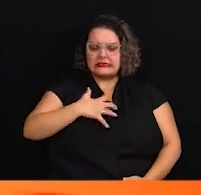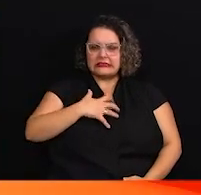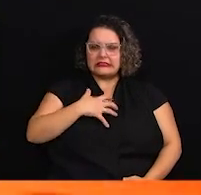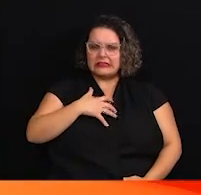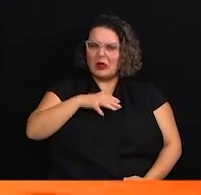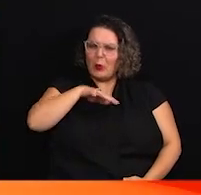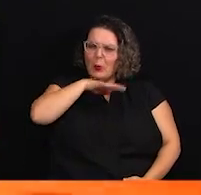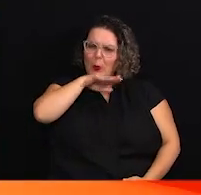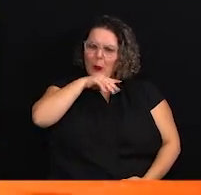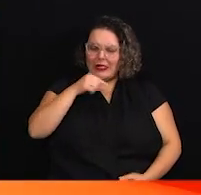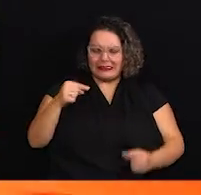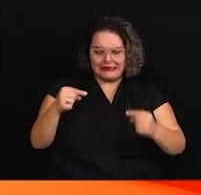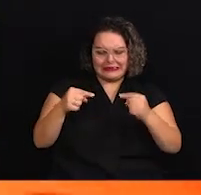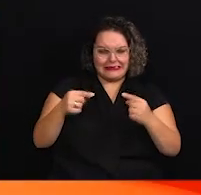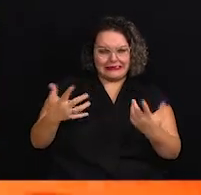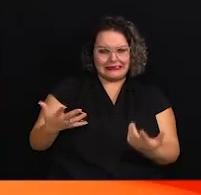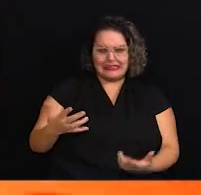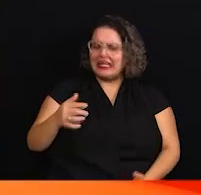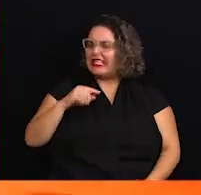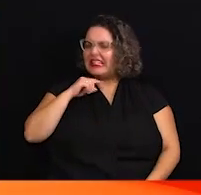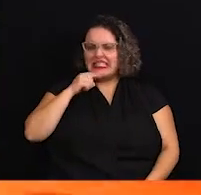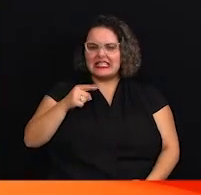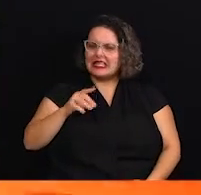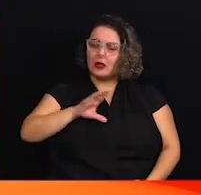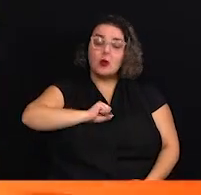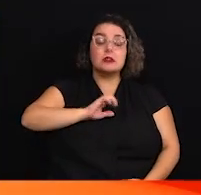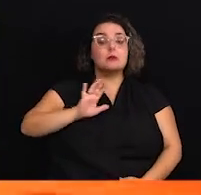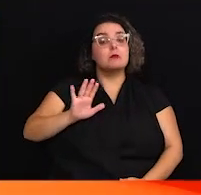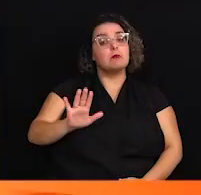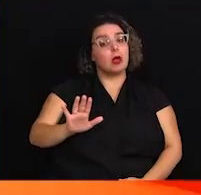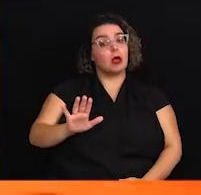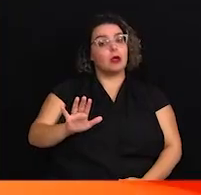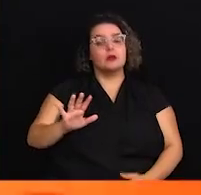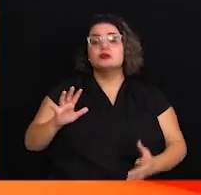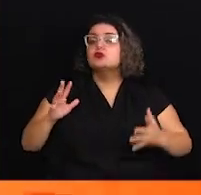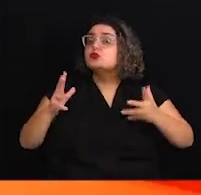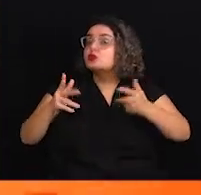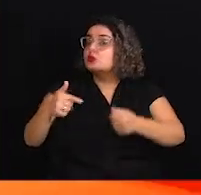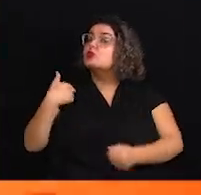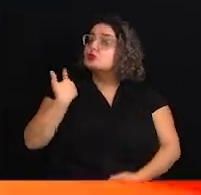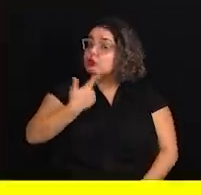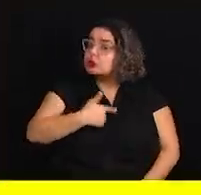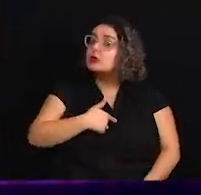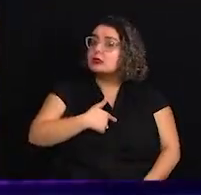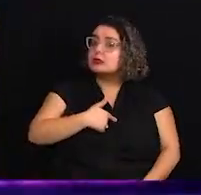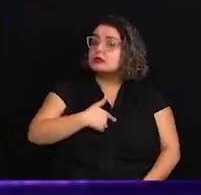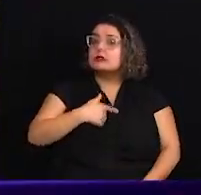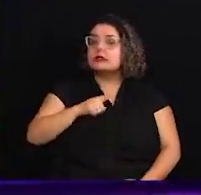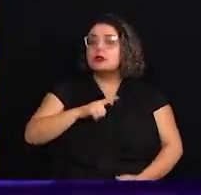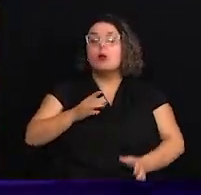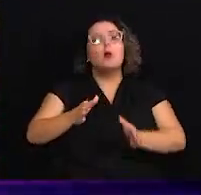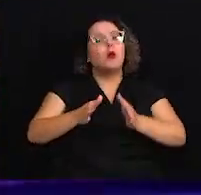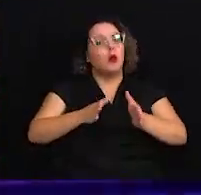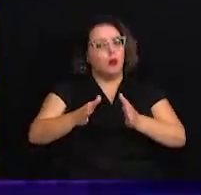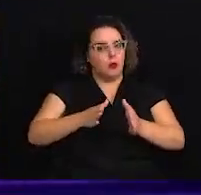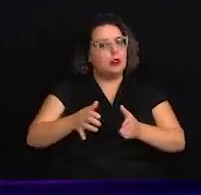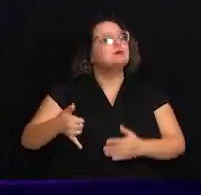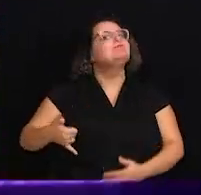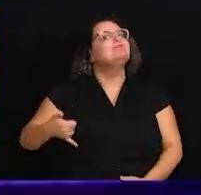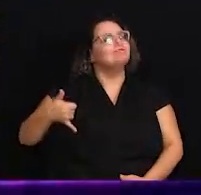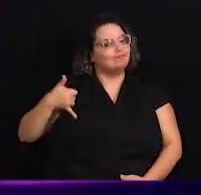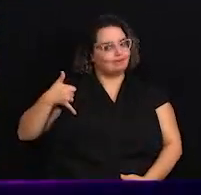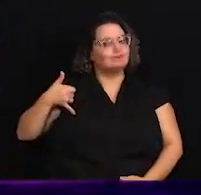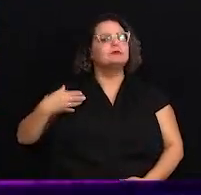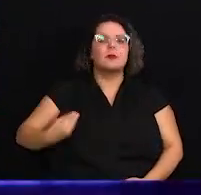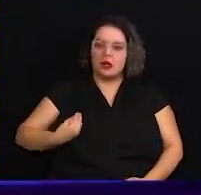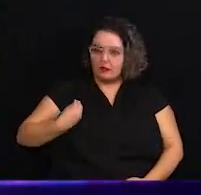uma sensação muito ruim, muito negativa, ninguém gosta. Mas todos nós acabamos tendo pelo menos um momento